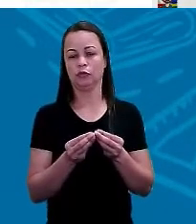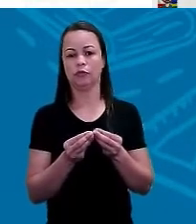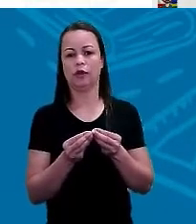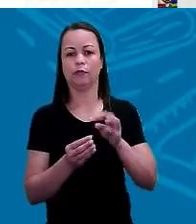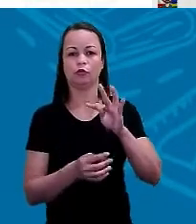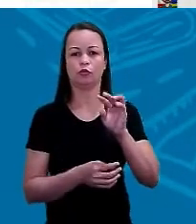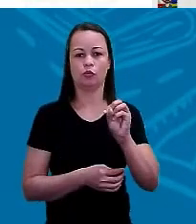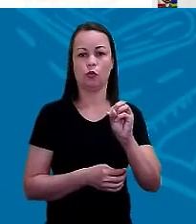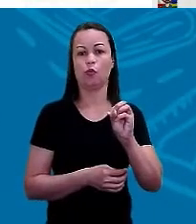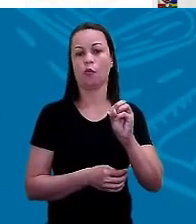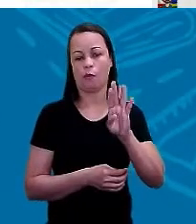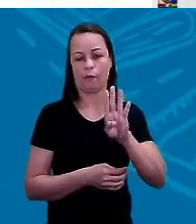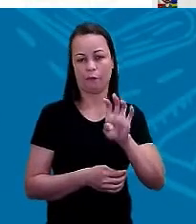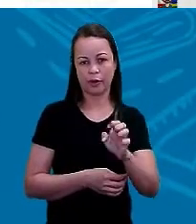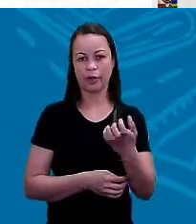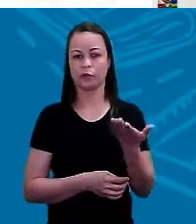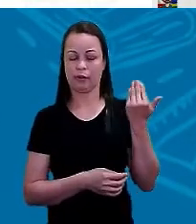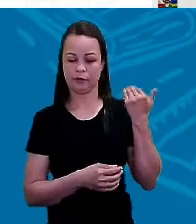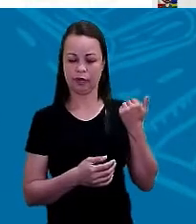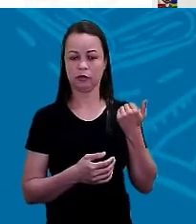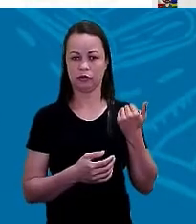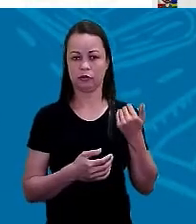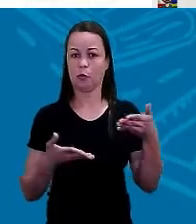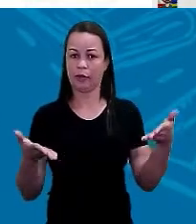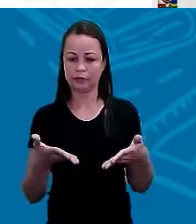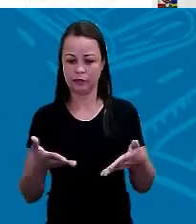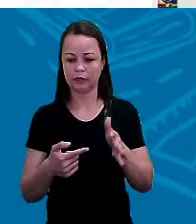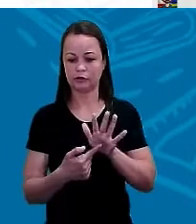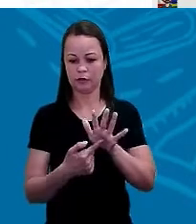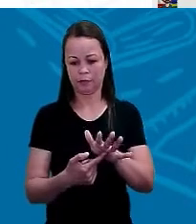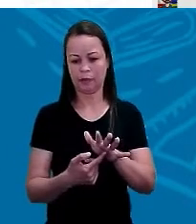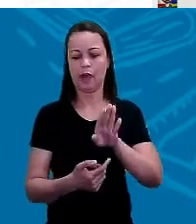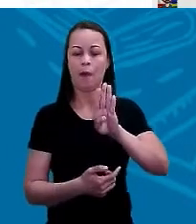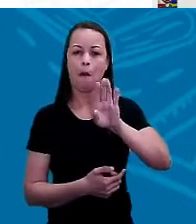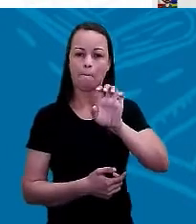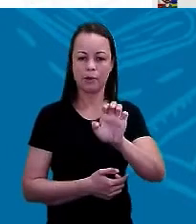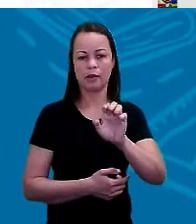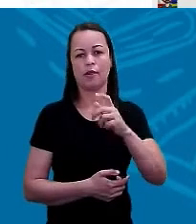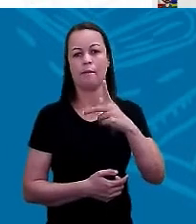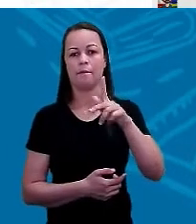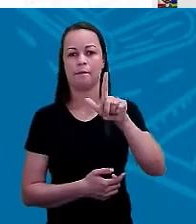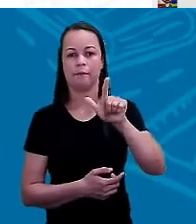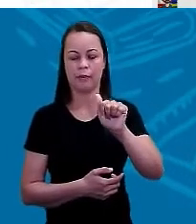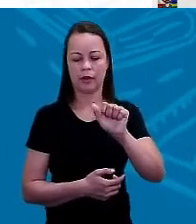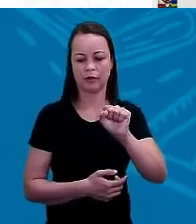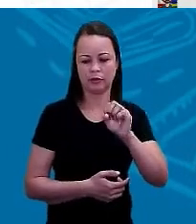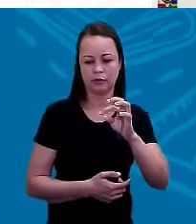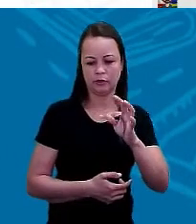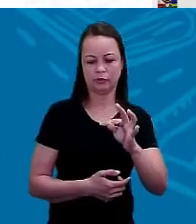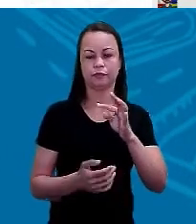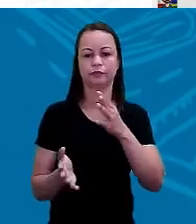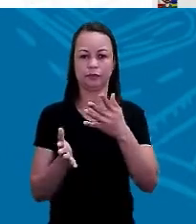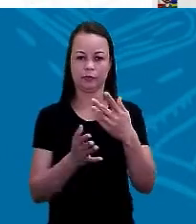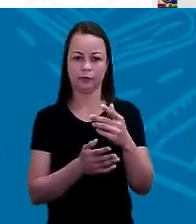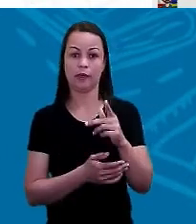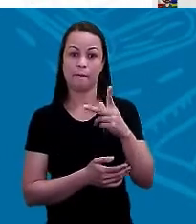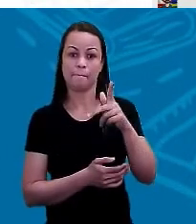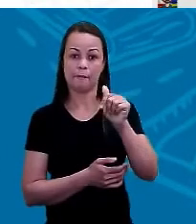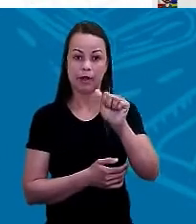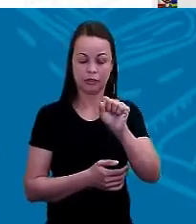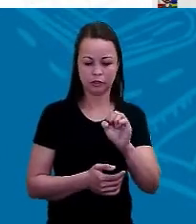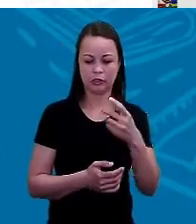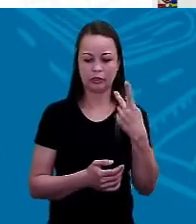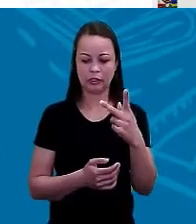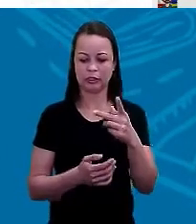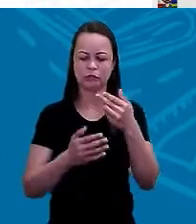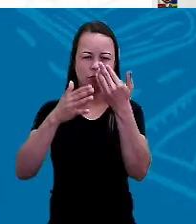passado. Bem, no presente vocês já conhecem, que é o be present. É o I am, you are, he is, she is,